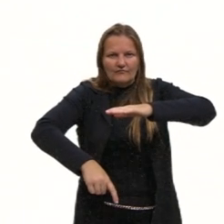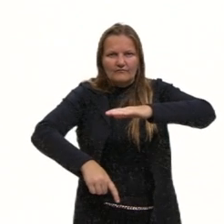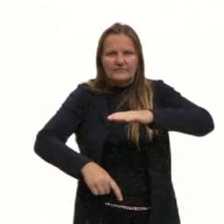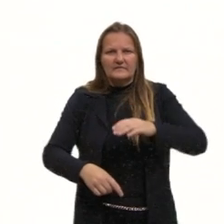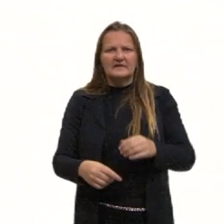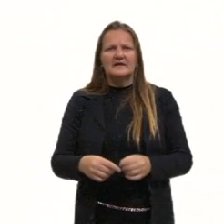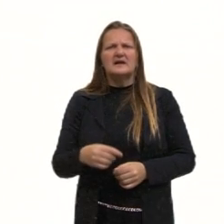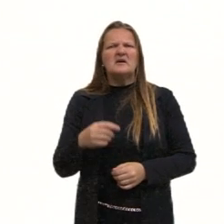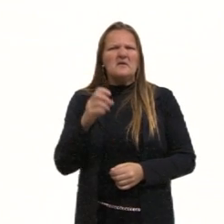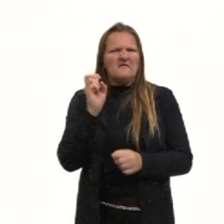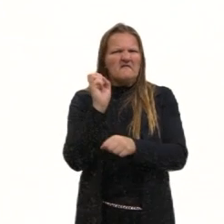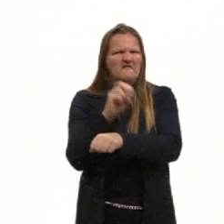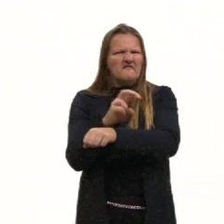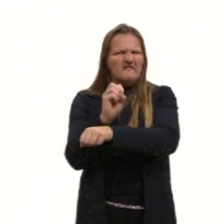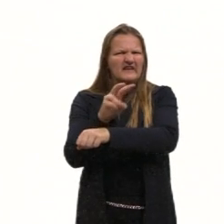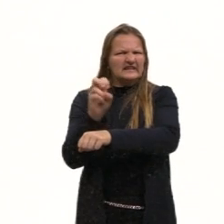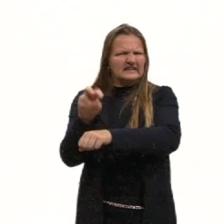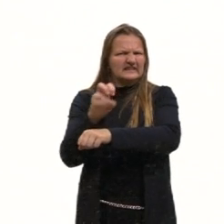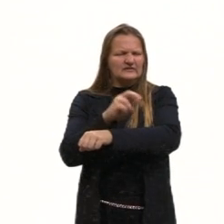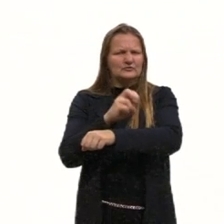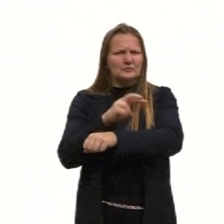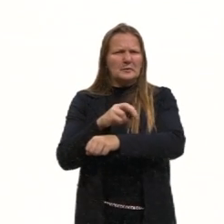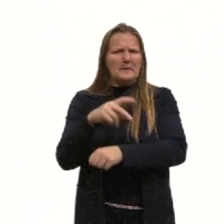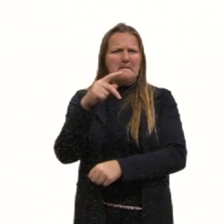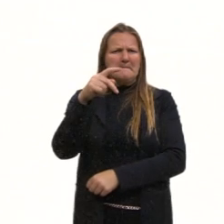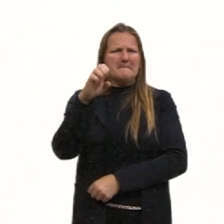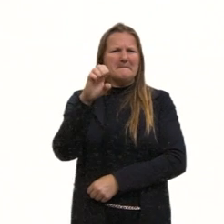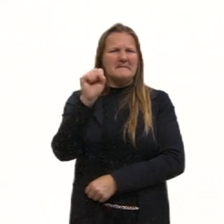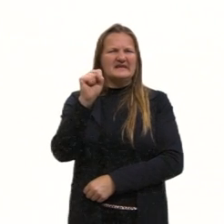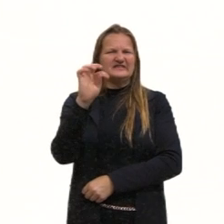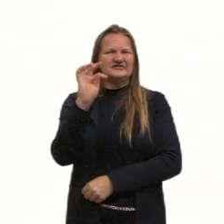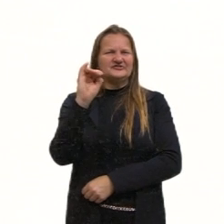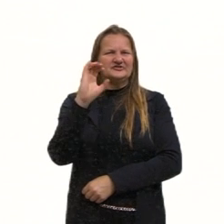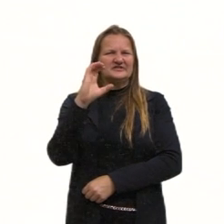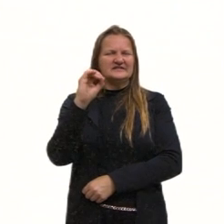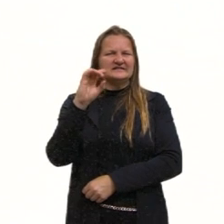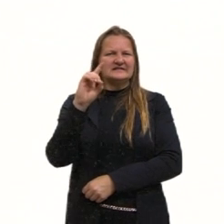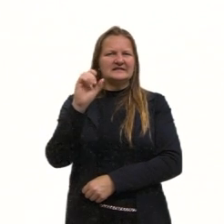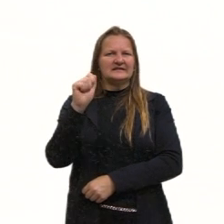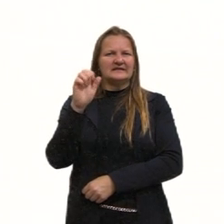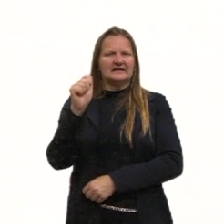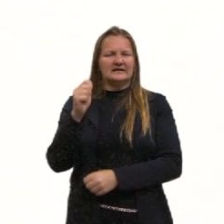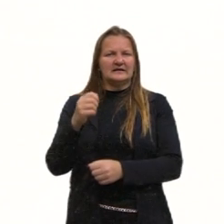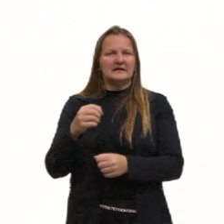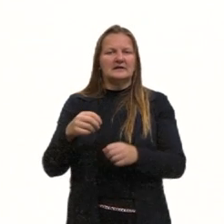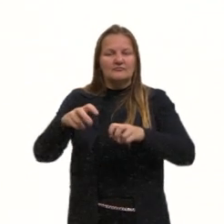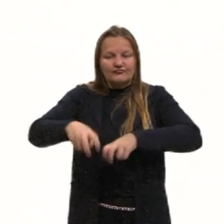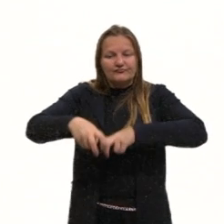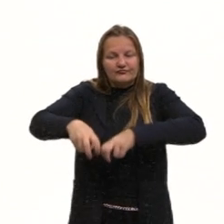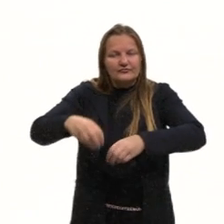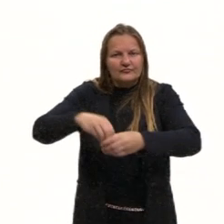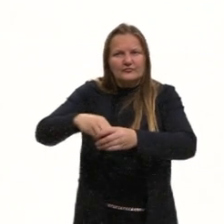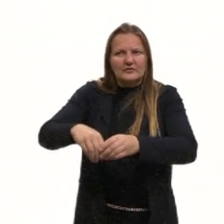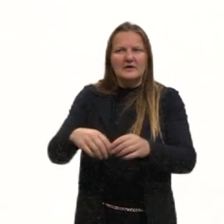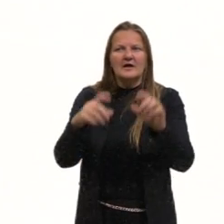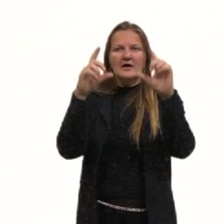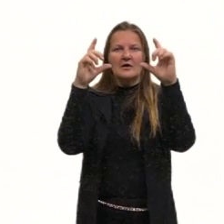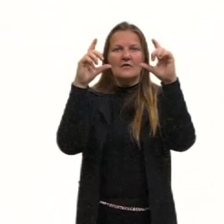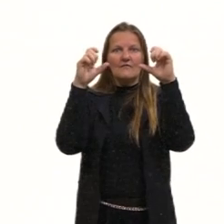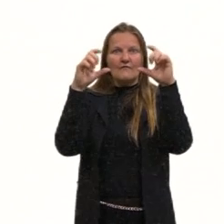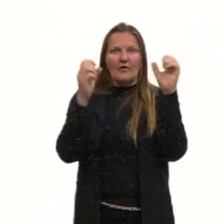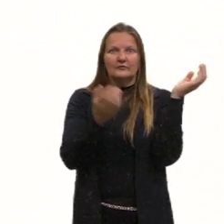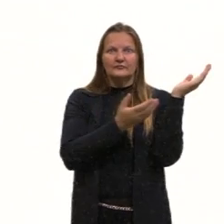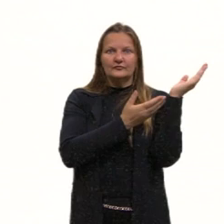entre as várias substâncias usualmente encontradas algumas são apresentadas na figura E aí traz as estruturas